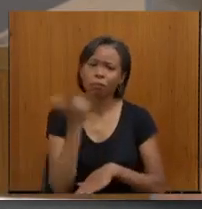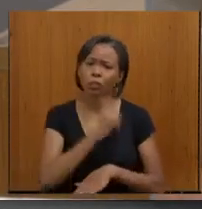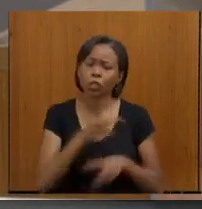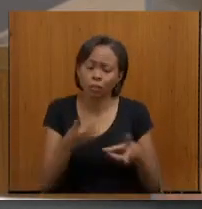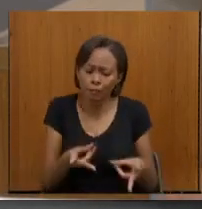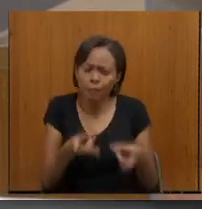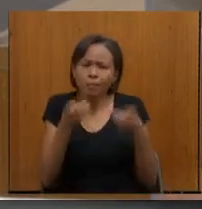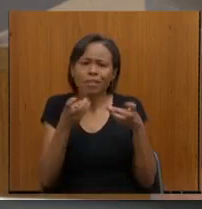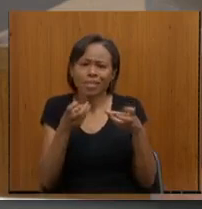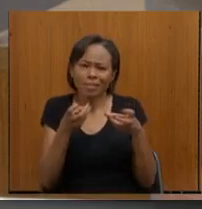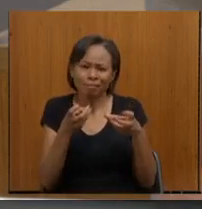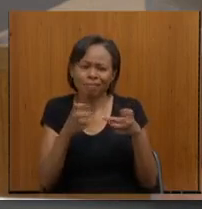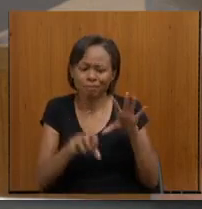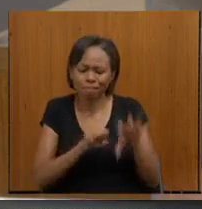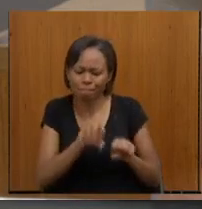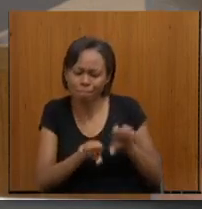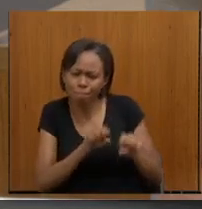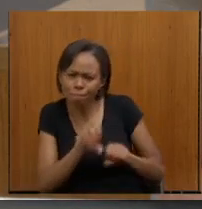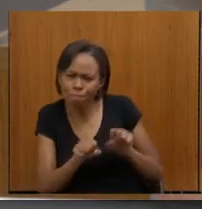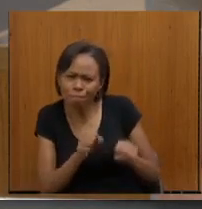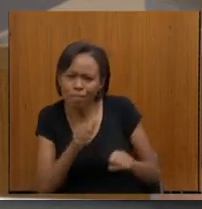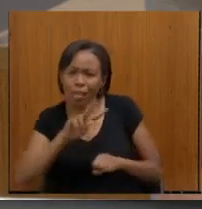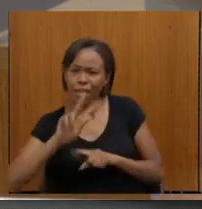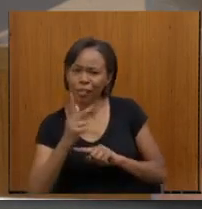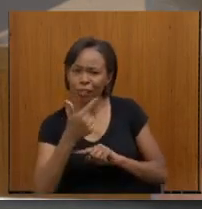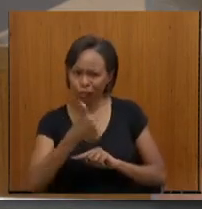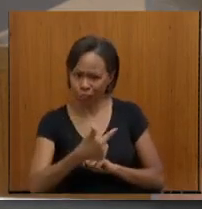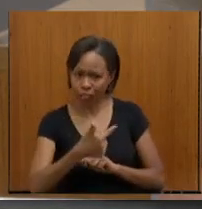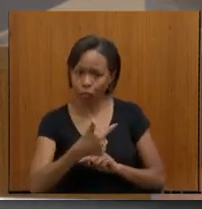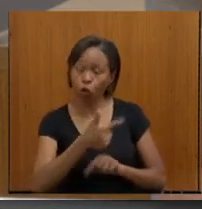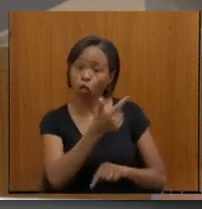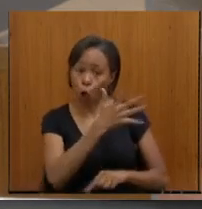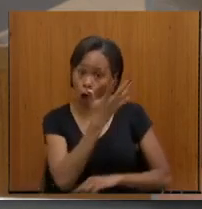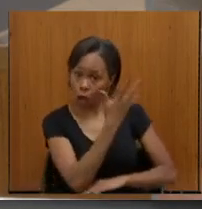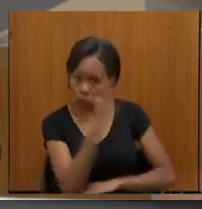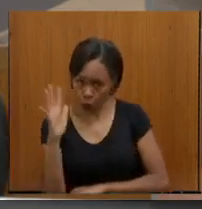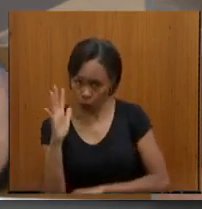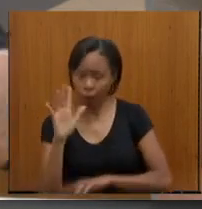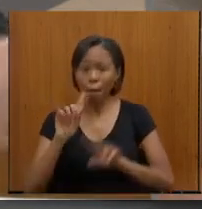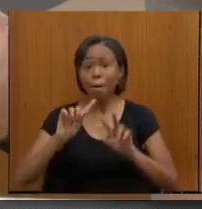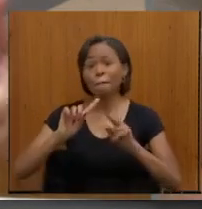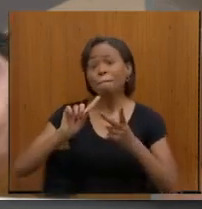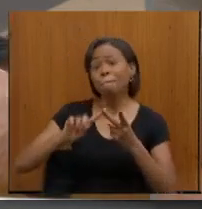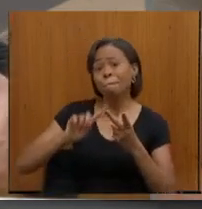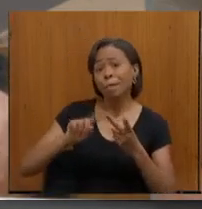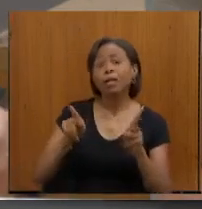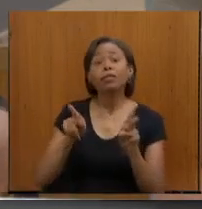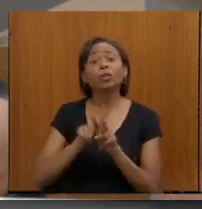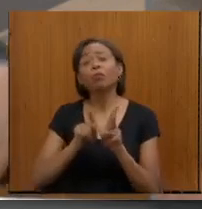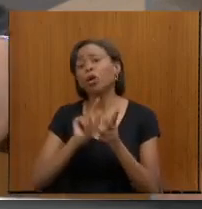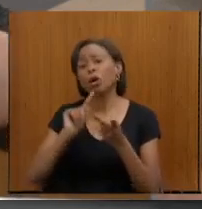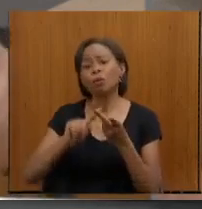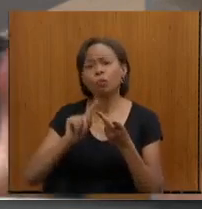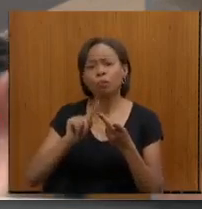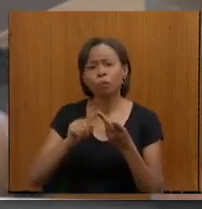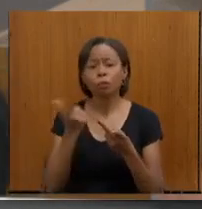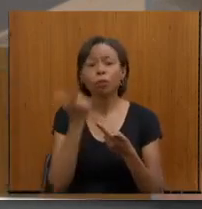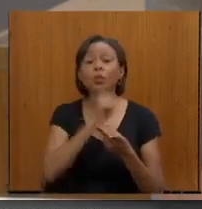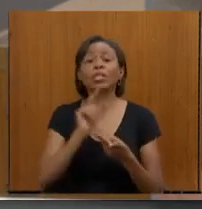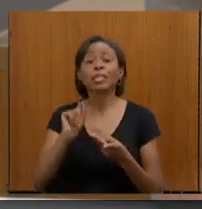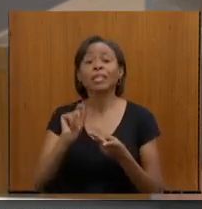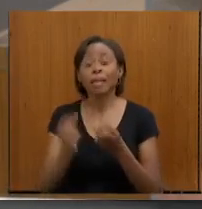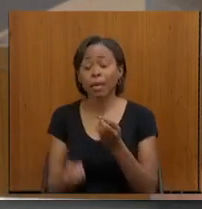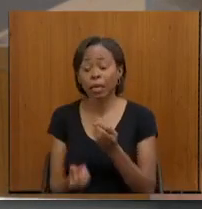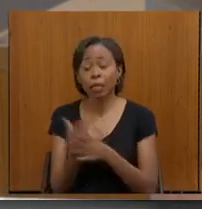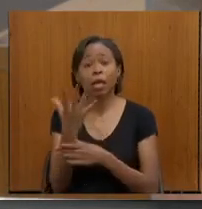natural é mais existem outras rotas rotas que nós chamamos são maneiras de se extrair hidrogênio de se produzir